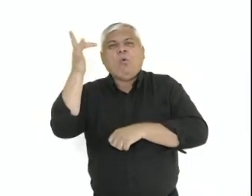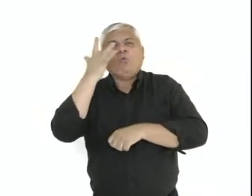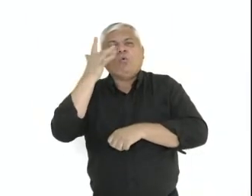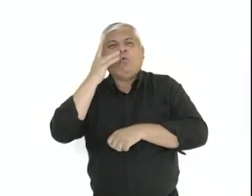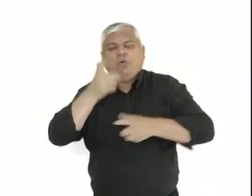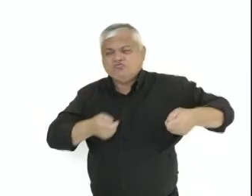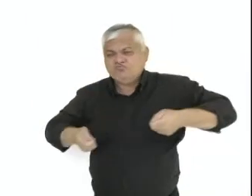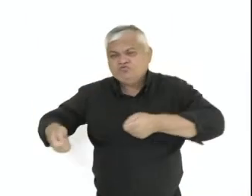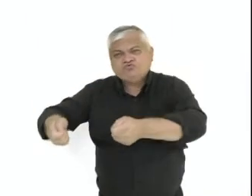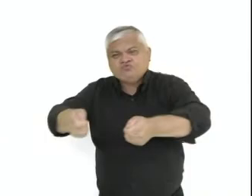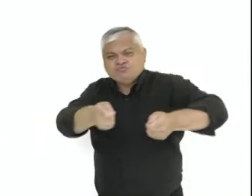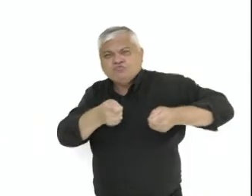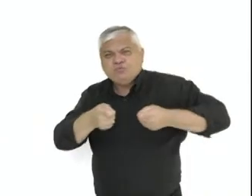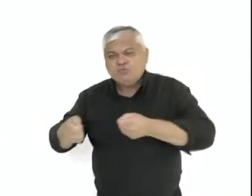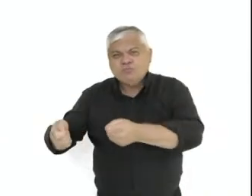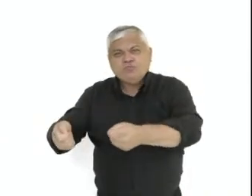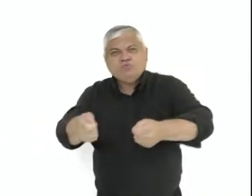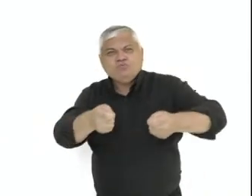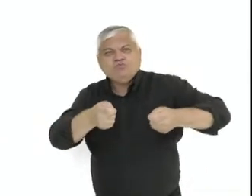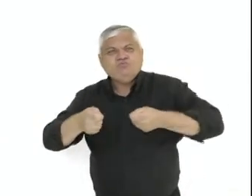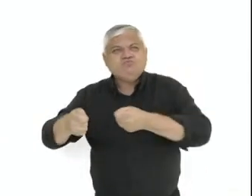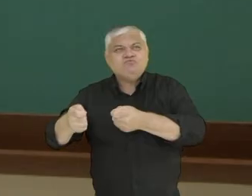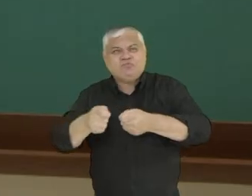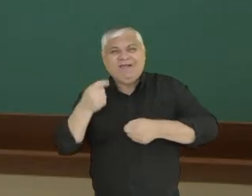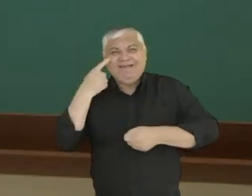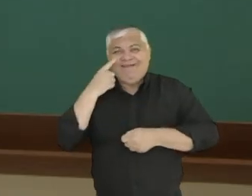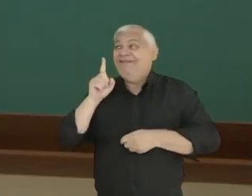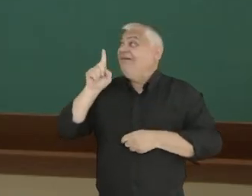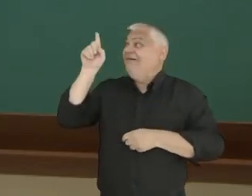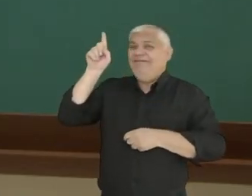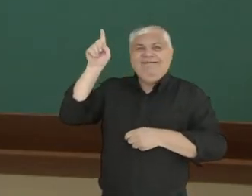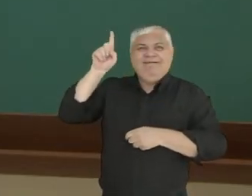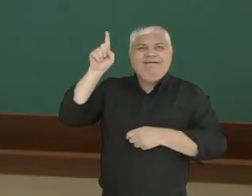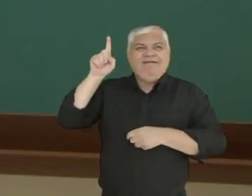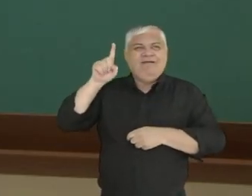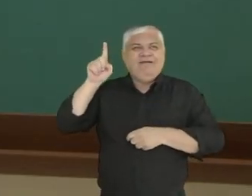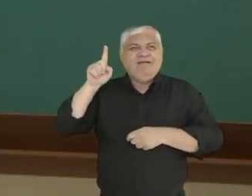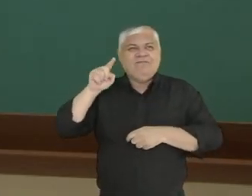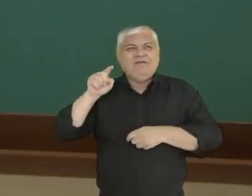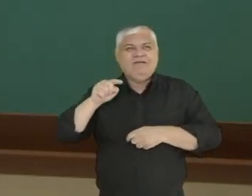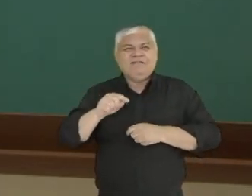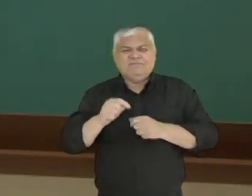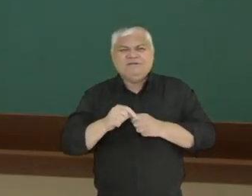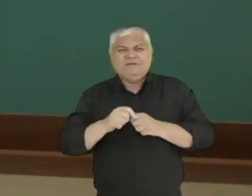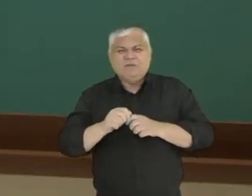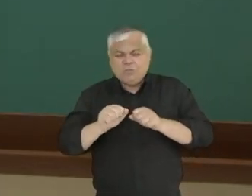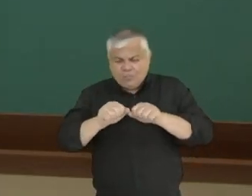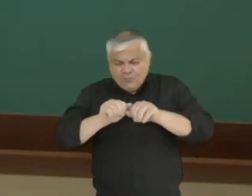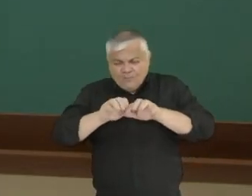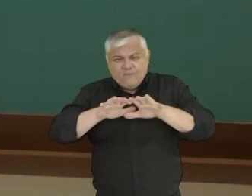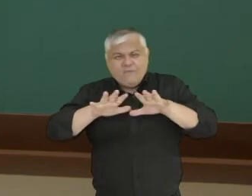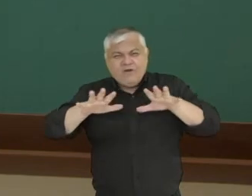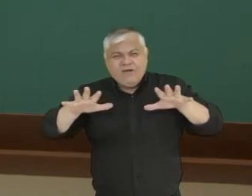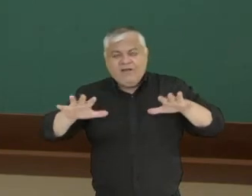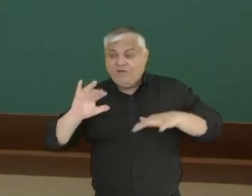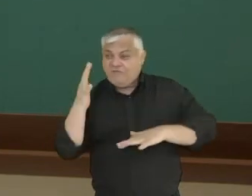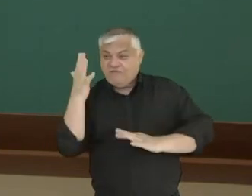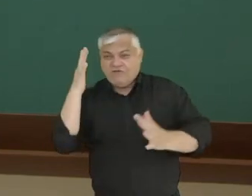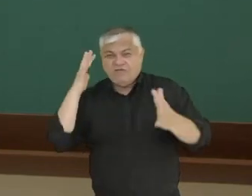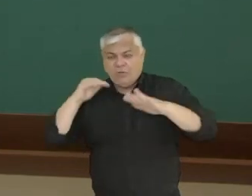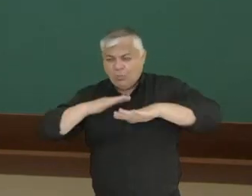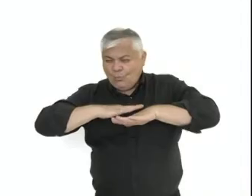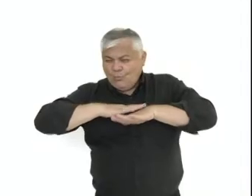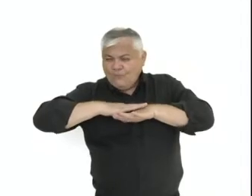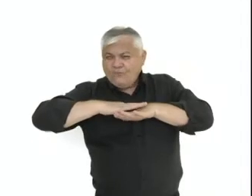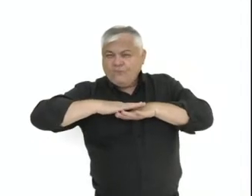que você consegue ver aqui, que eu estou indicando aqui para você, que está numa cor mais amarela, essa área aqui, toda essa área